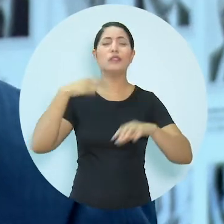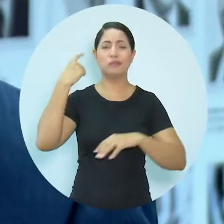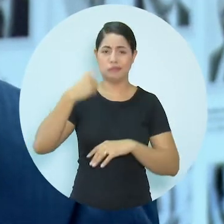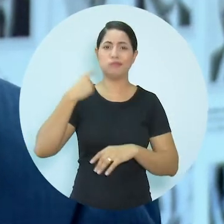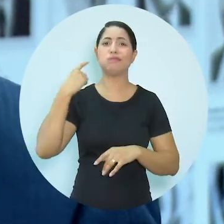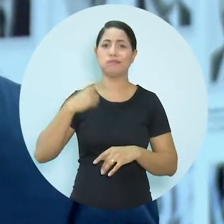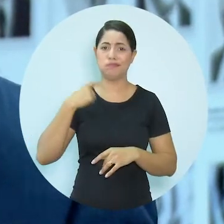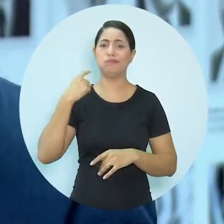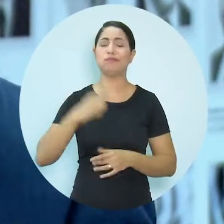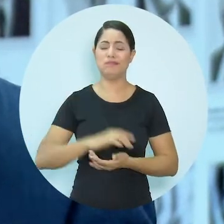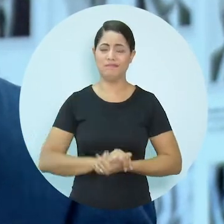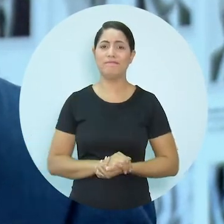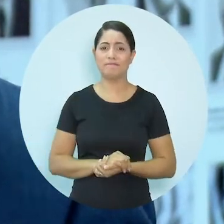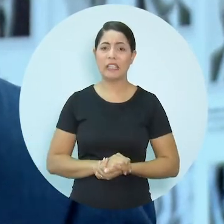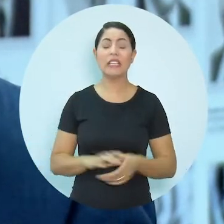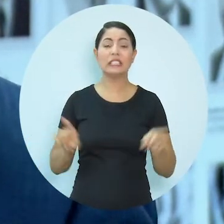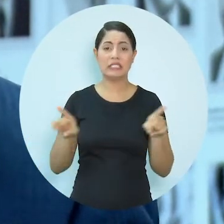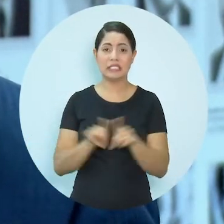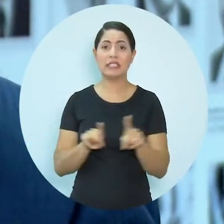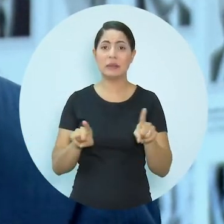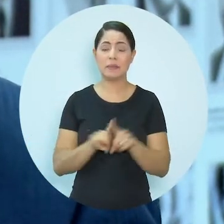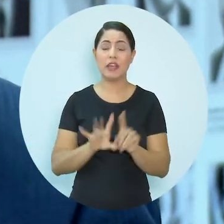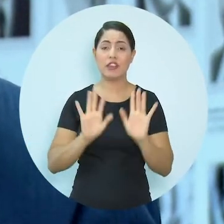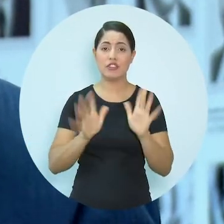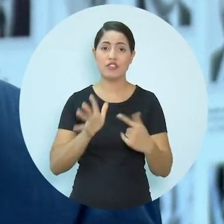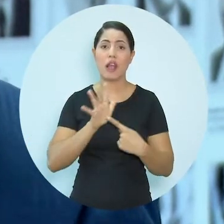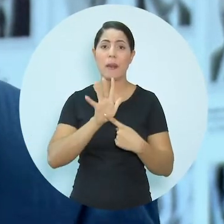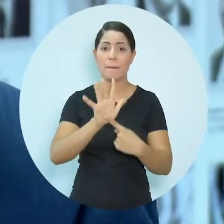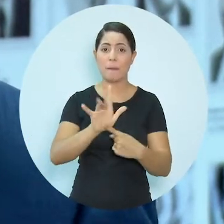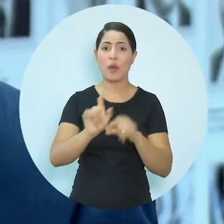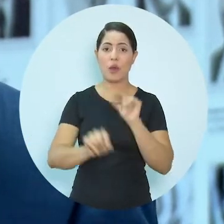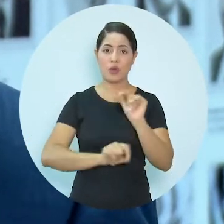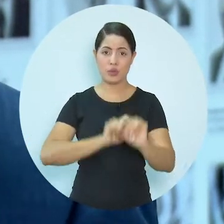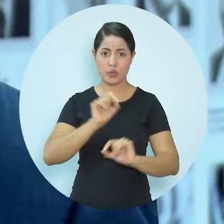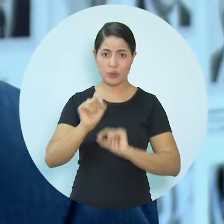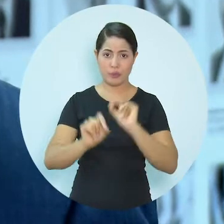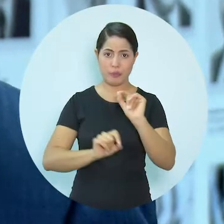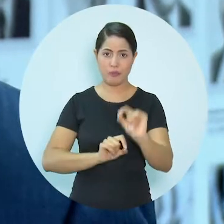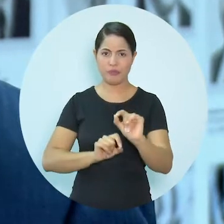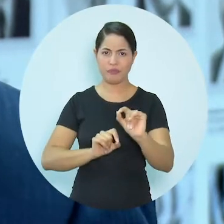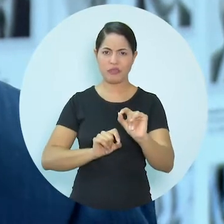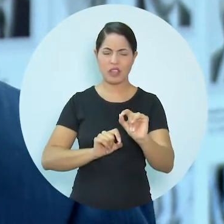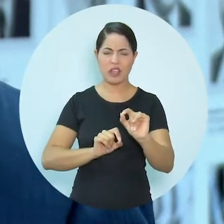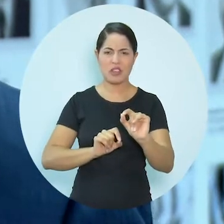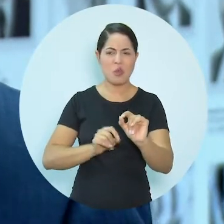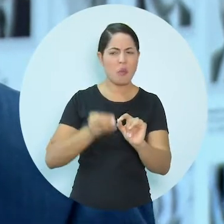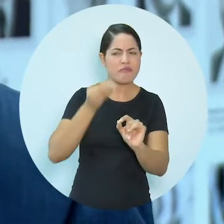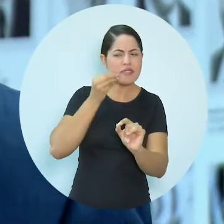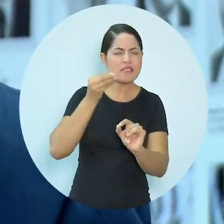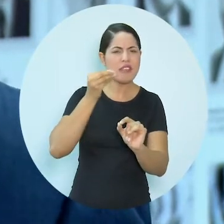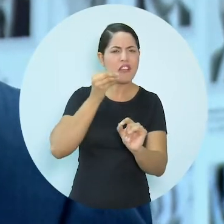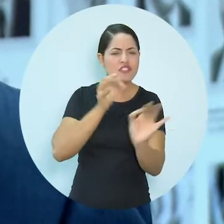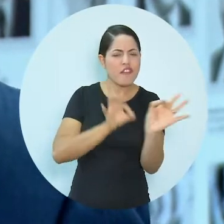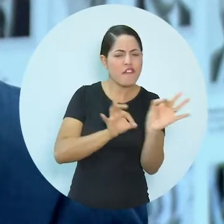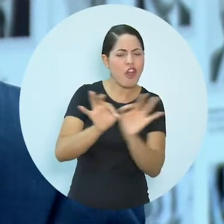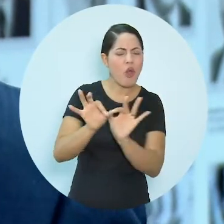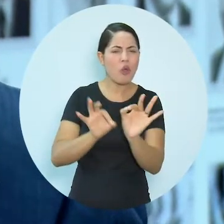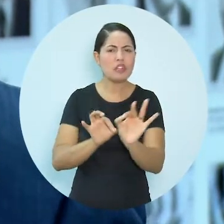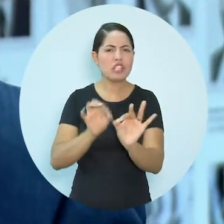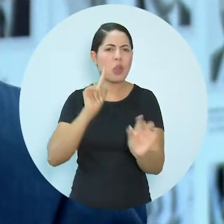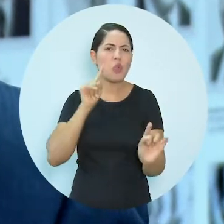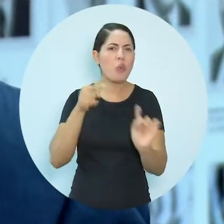os setores da advocacia. Há indicativos de uma tentativa clara e